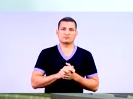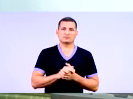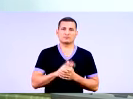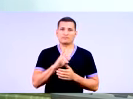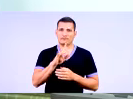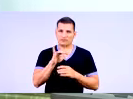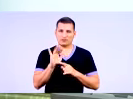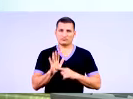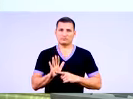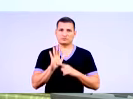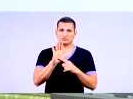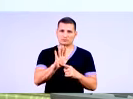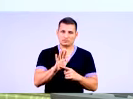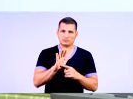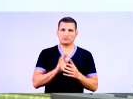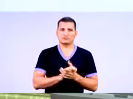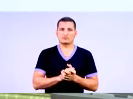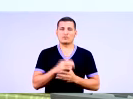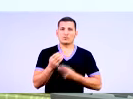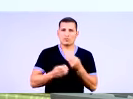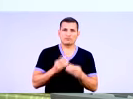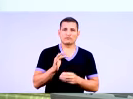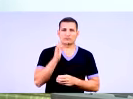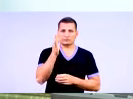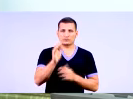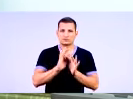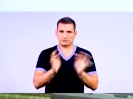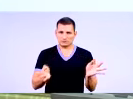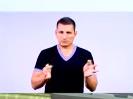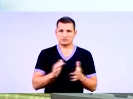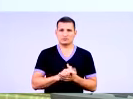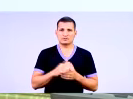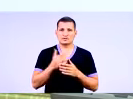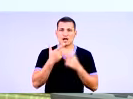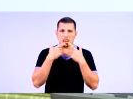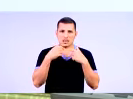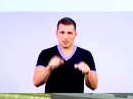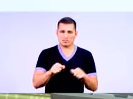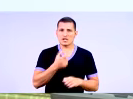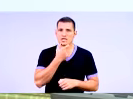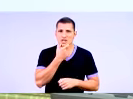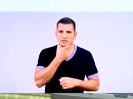trazer o tempo verbal, né, o futuro simples em língua inglesa, ok?